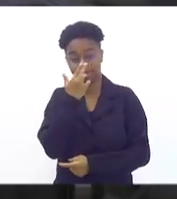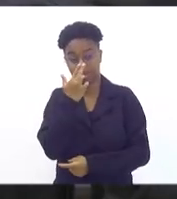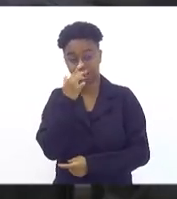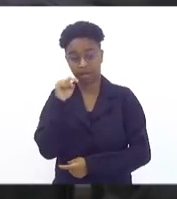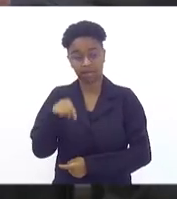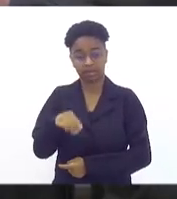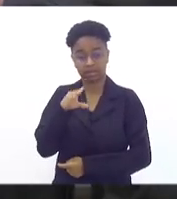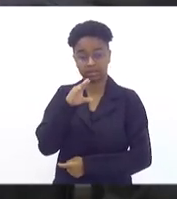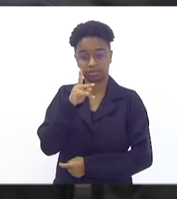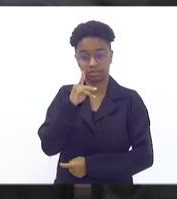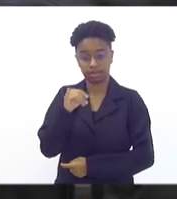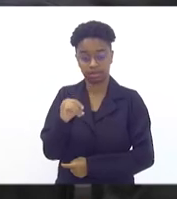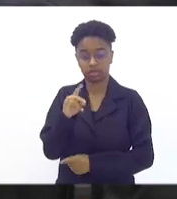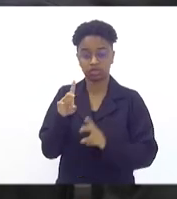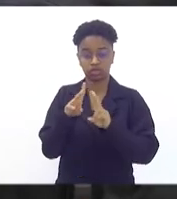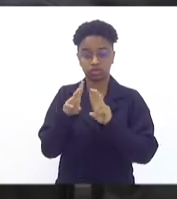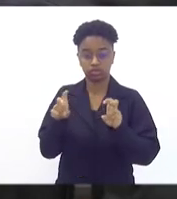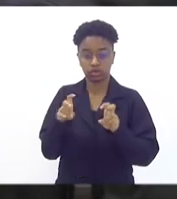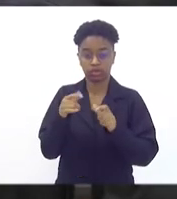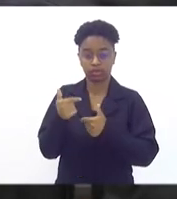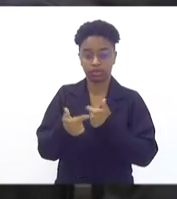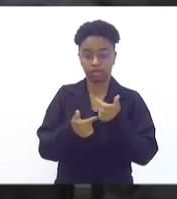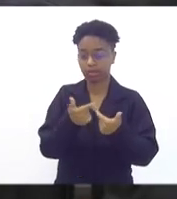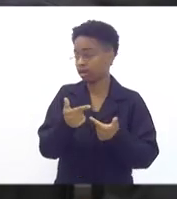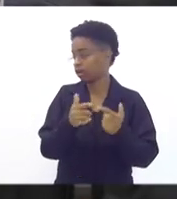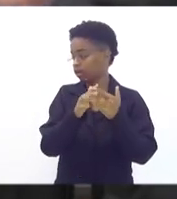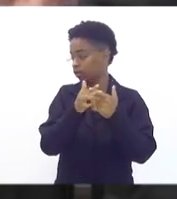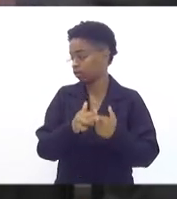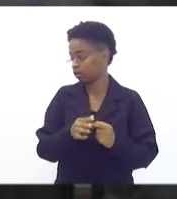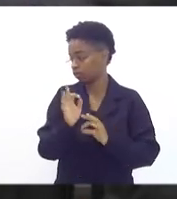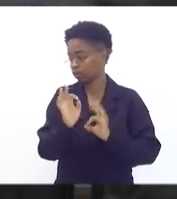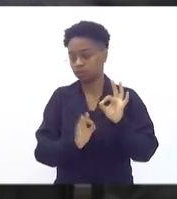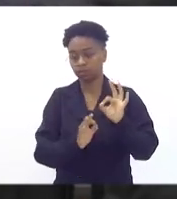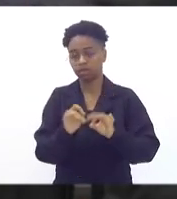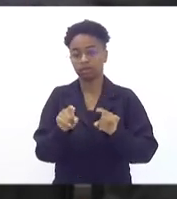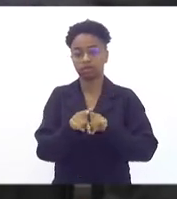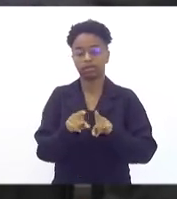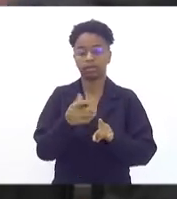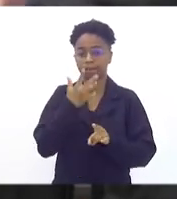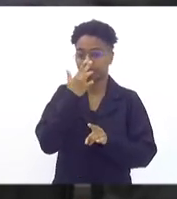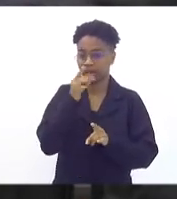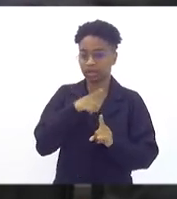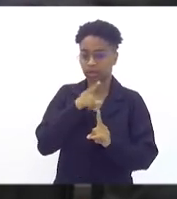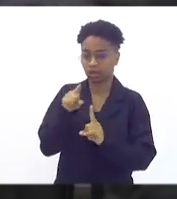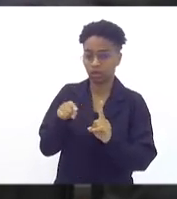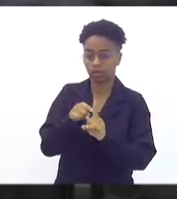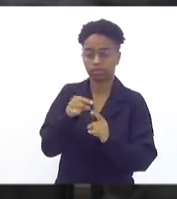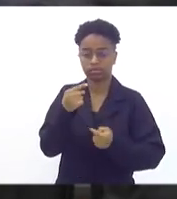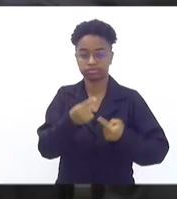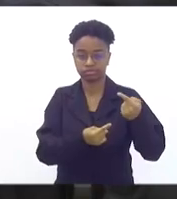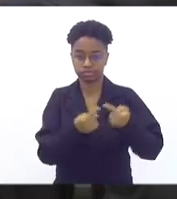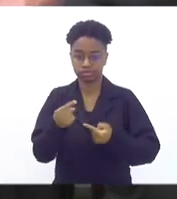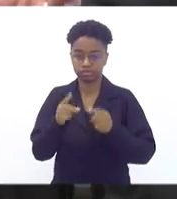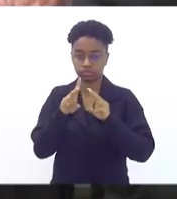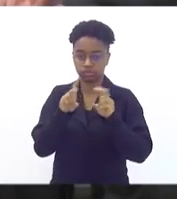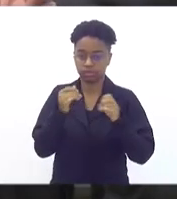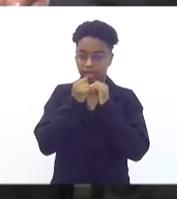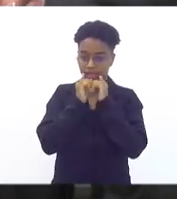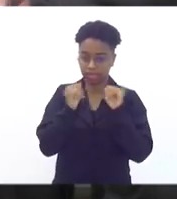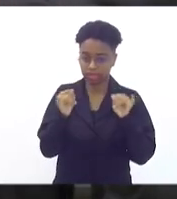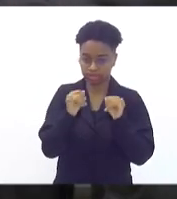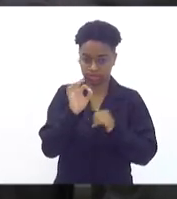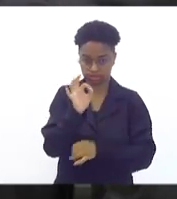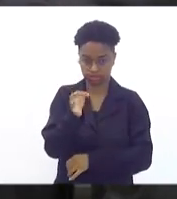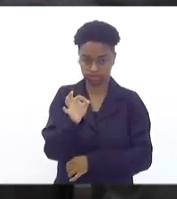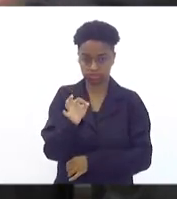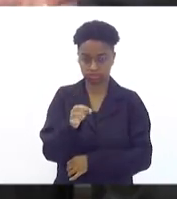uma serpente serviços regulados e me parece também que havia intenção de fazer a discussão o debate da energia elétrica